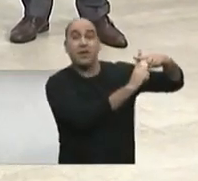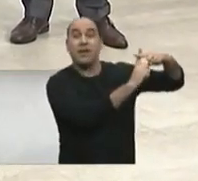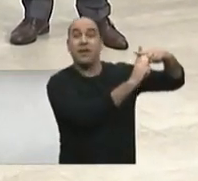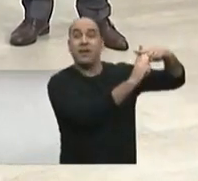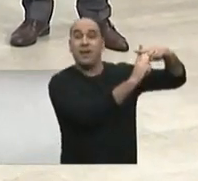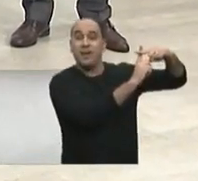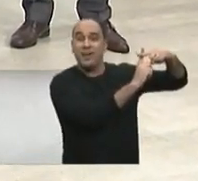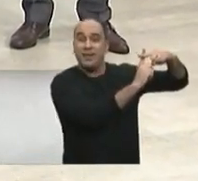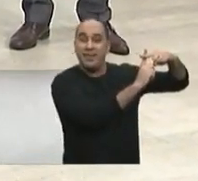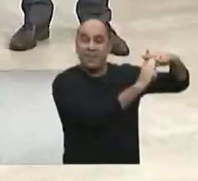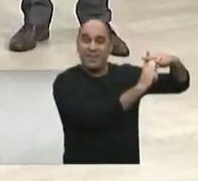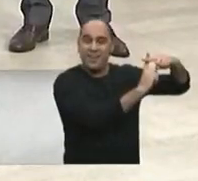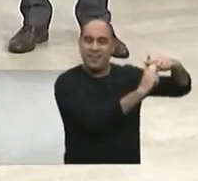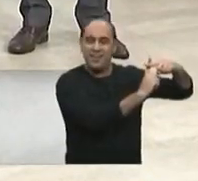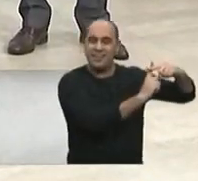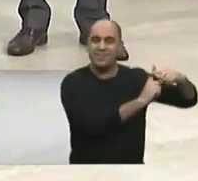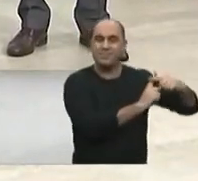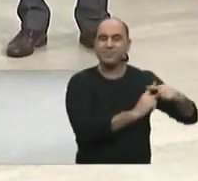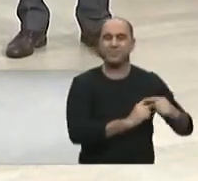sinal.